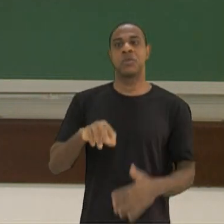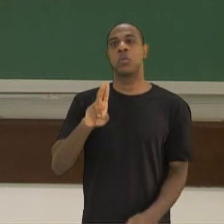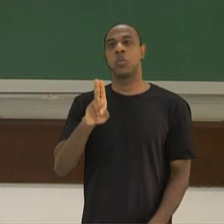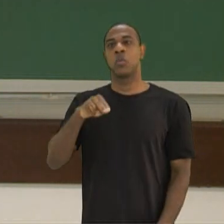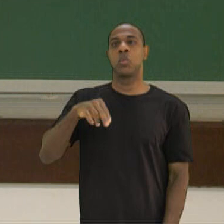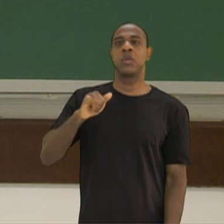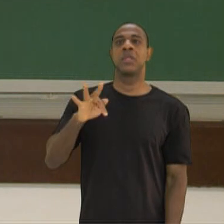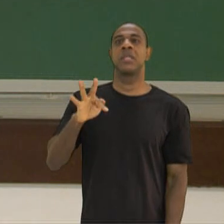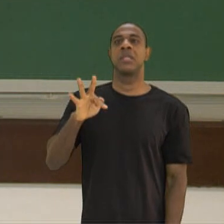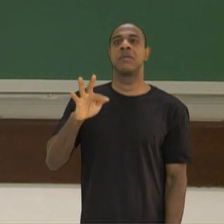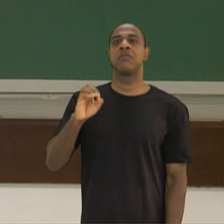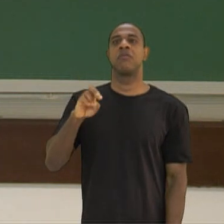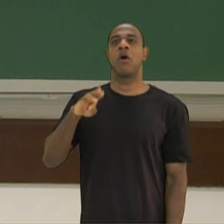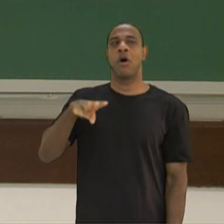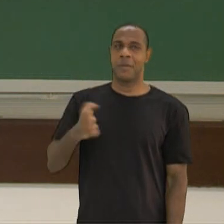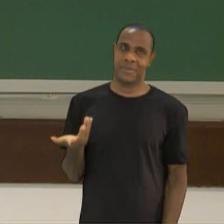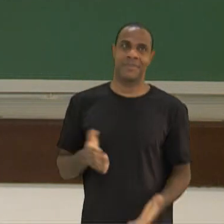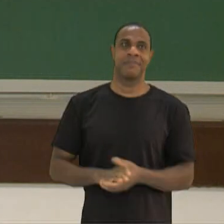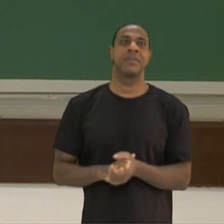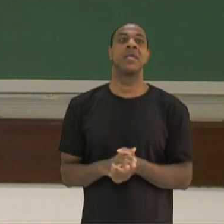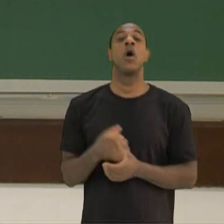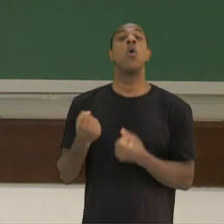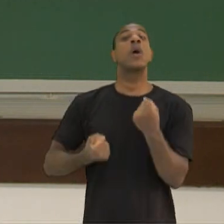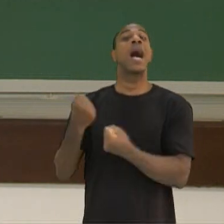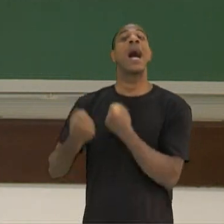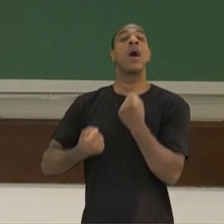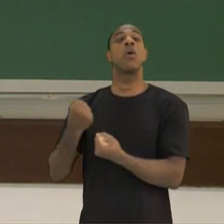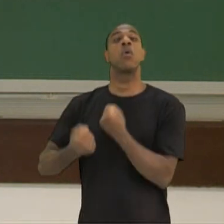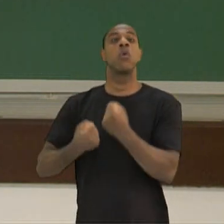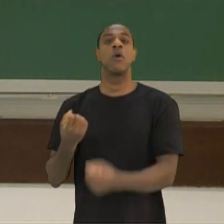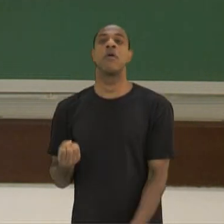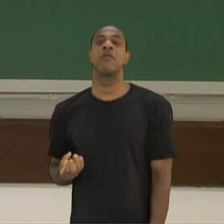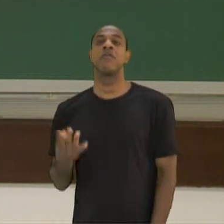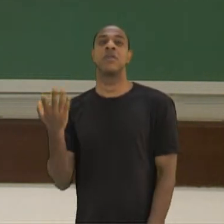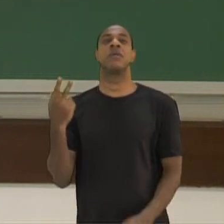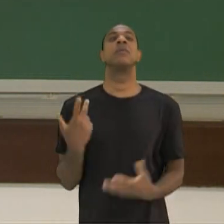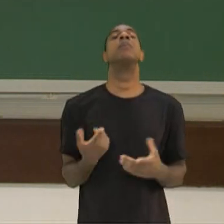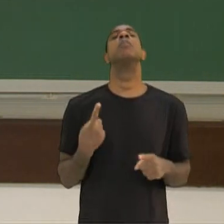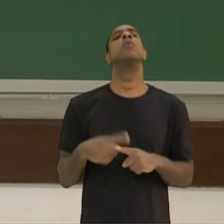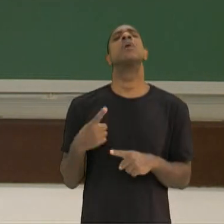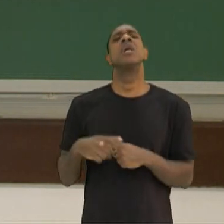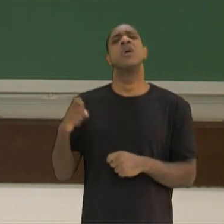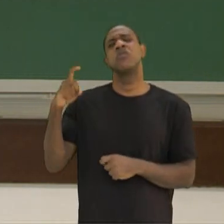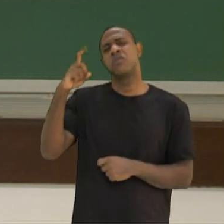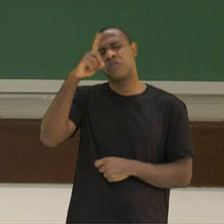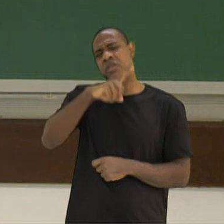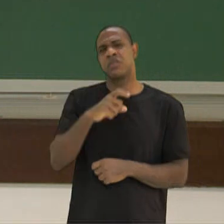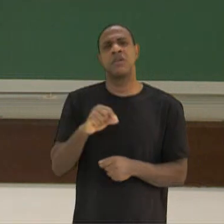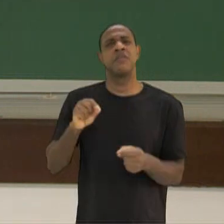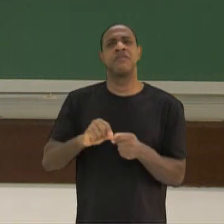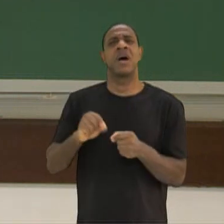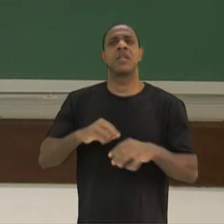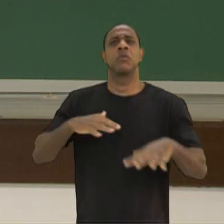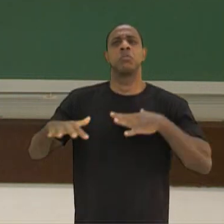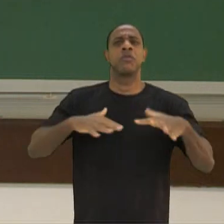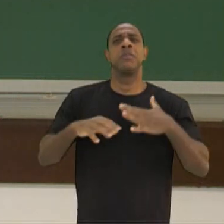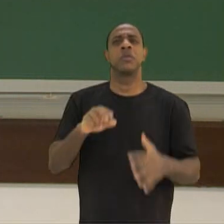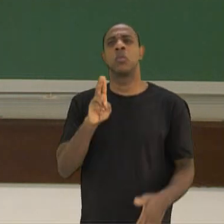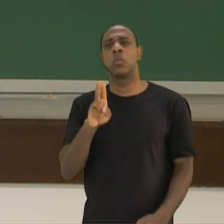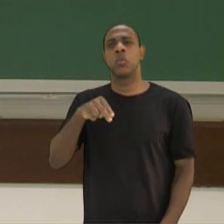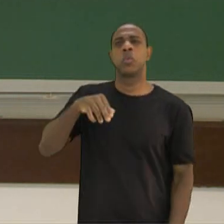Um carro, seja na cidade, seja viajando numa rodovia, por que que ele também dificilmente faz um movimento